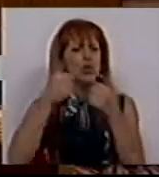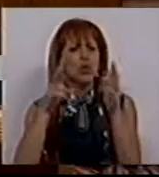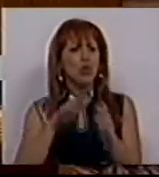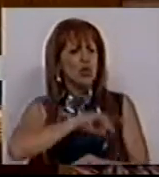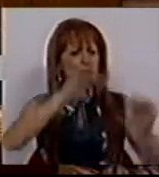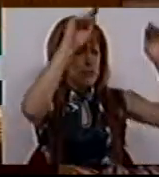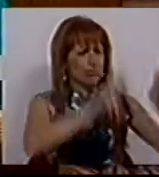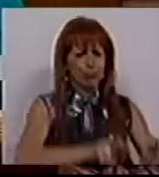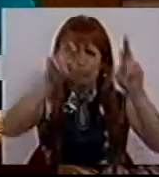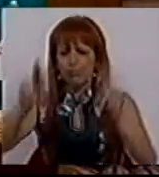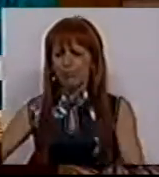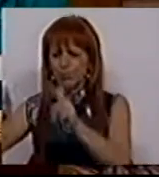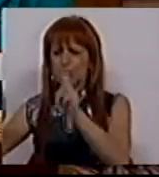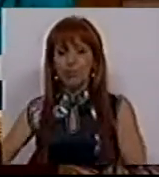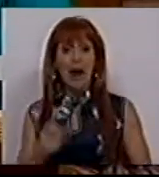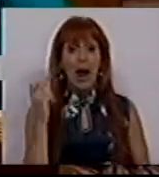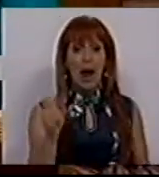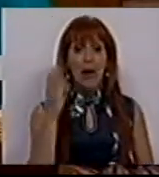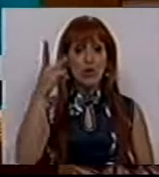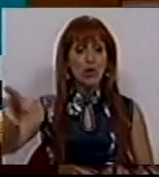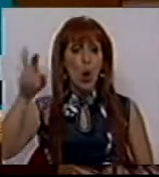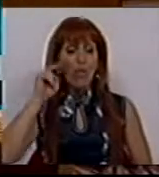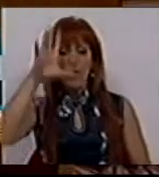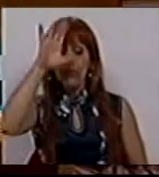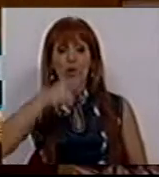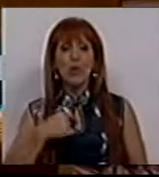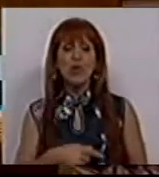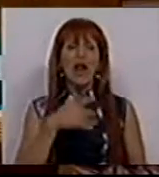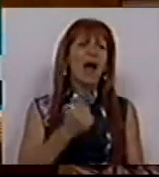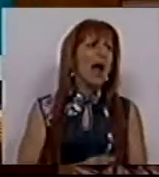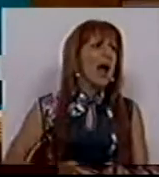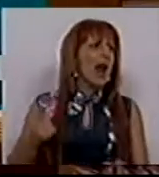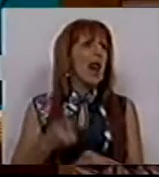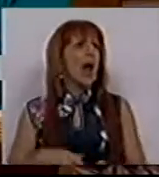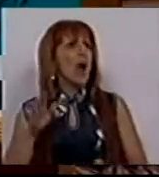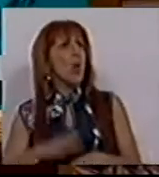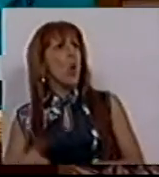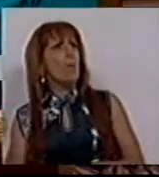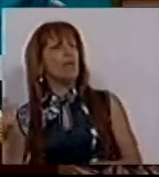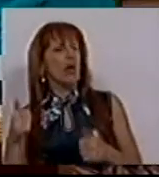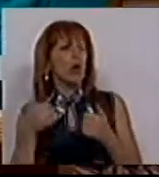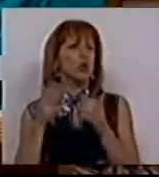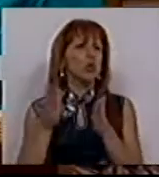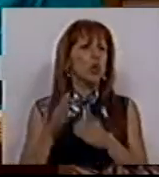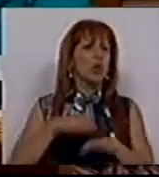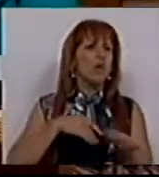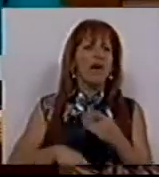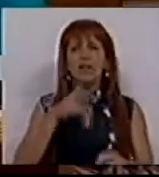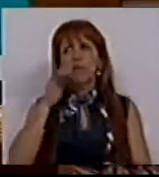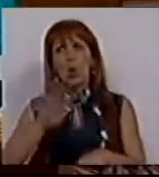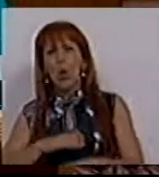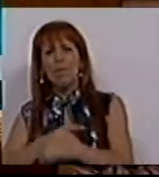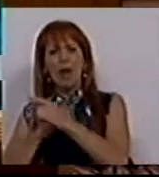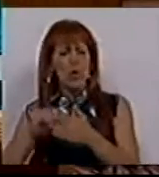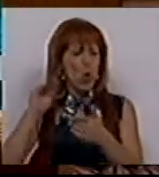os salários. Durante 3 anos, ouvimos o governo com a ladainha da Troika para justificar tudo e mais alguma coisa. Não